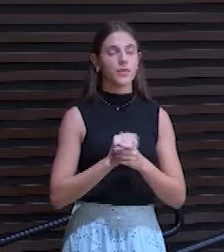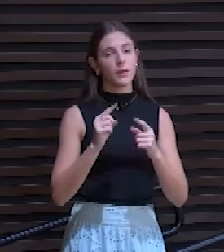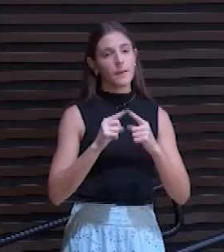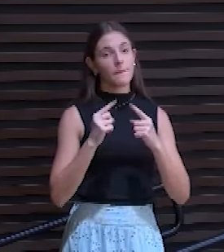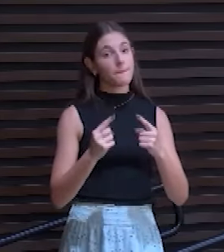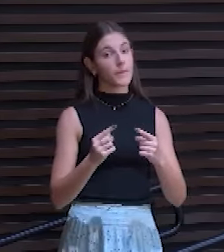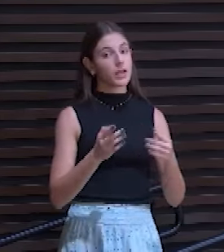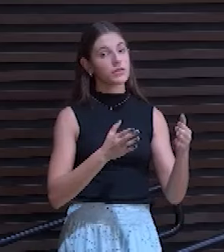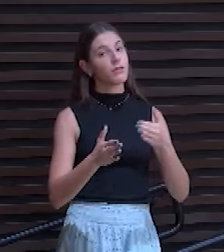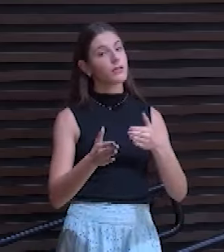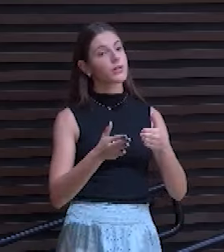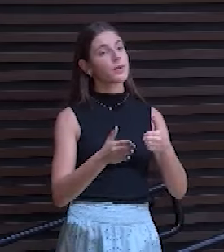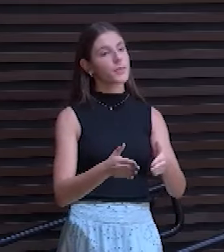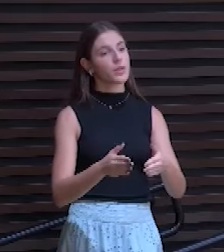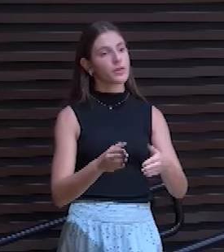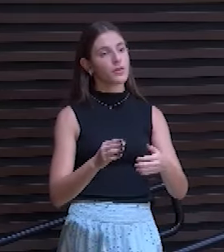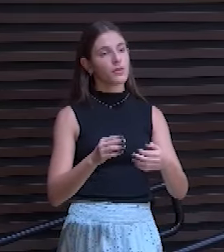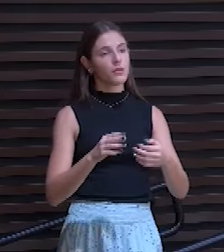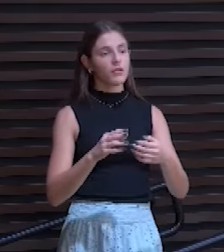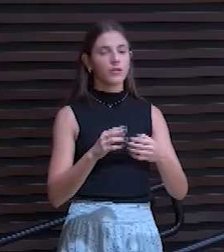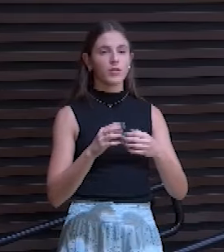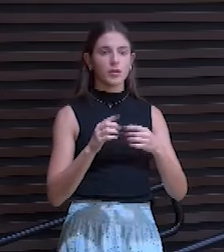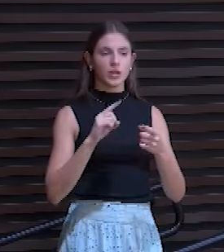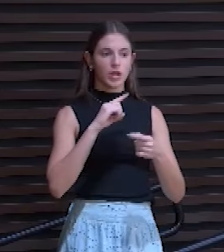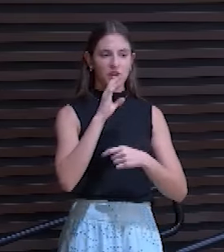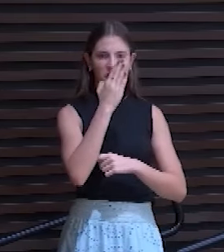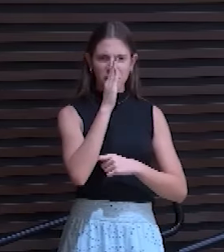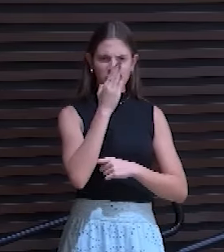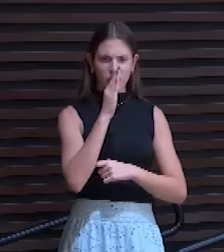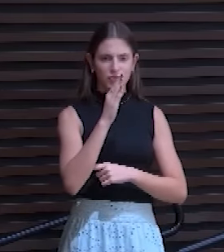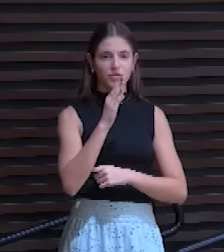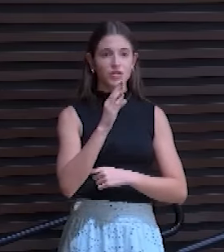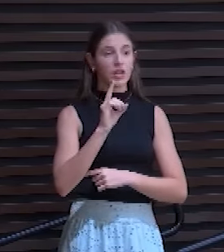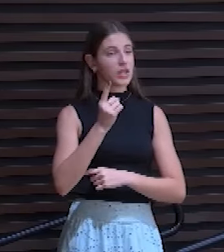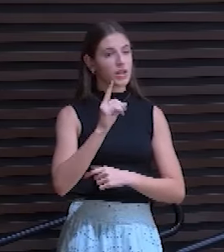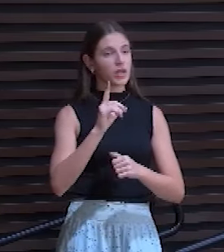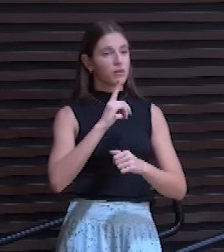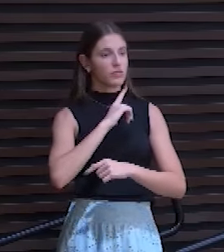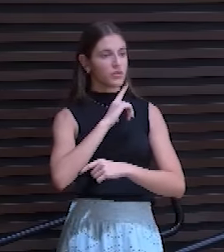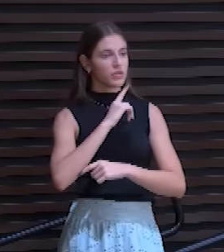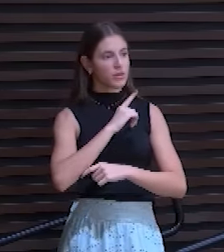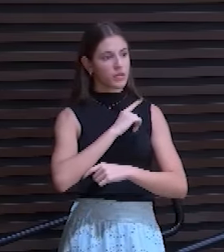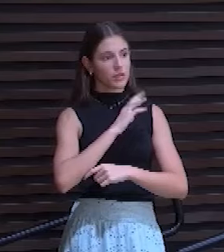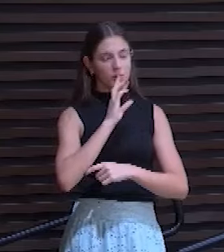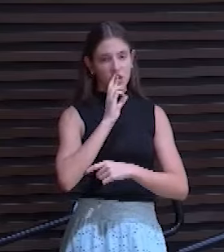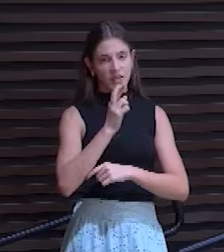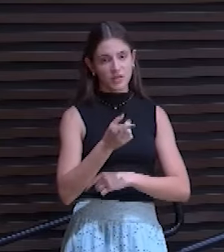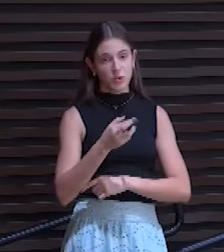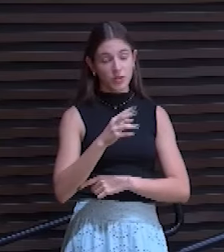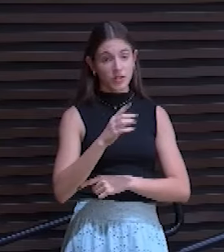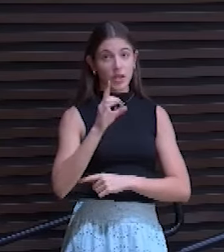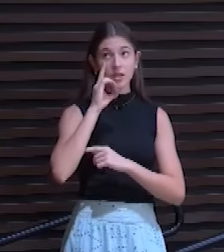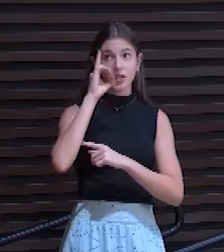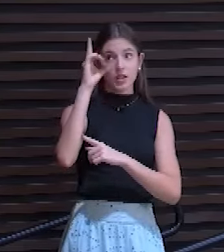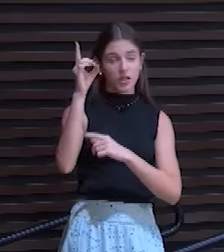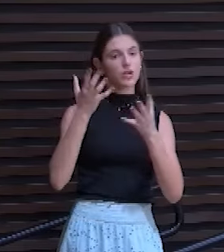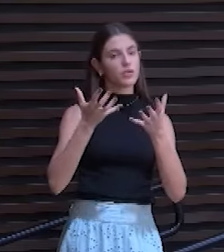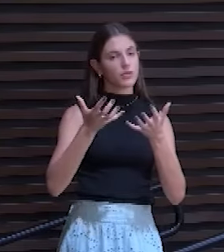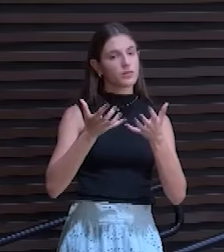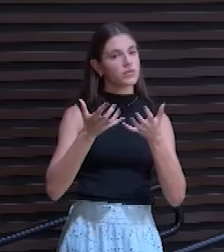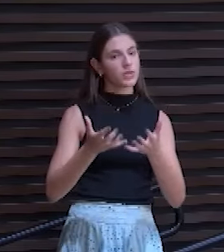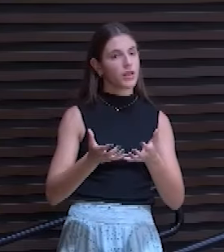caminho basicamente enganoso e ilusório, e não produzirá o resultado desejado por Deus nas vidas que Ele